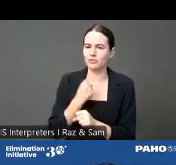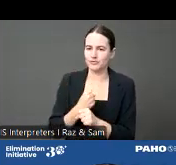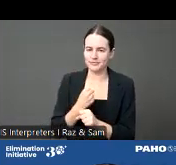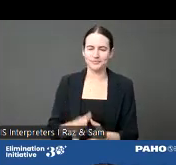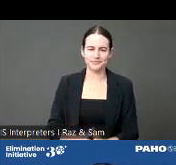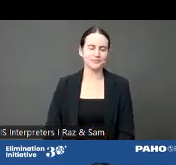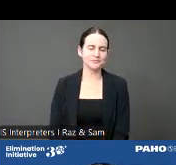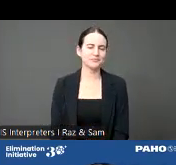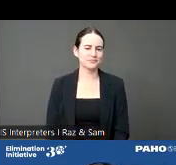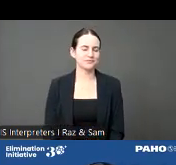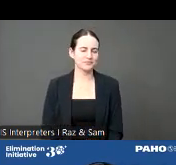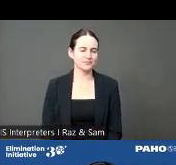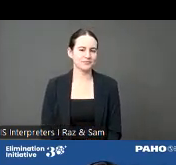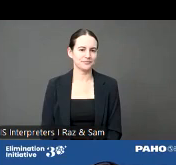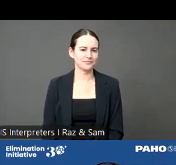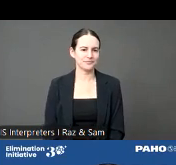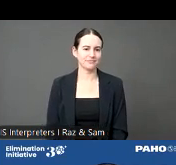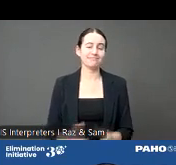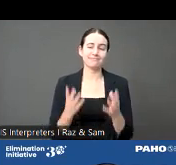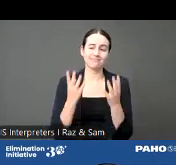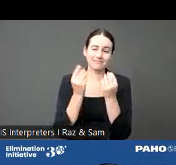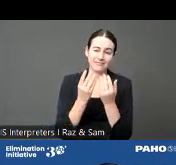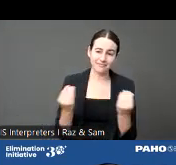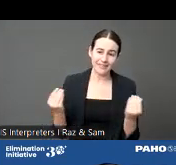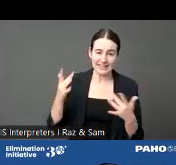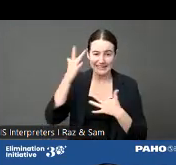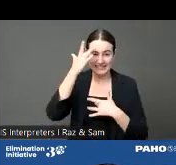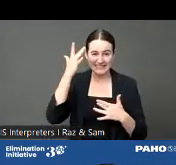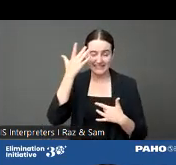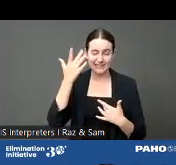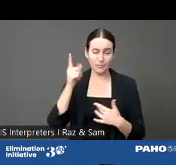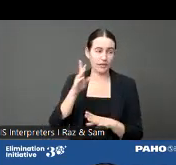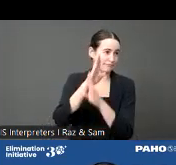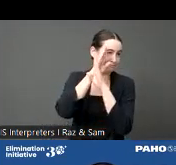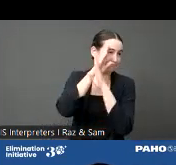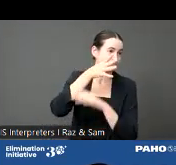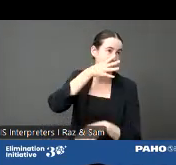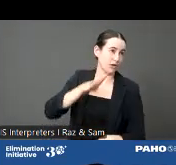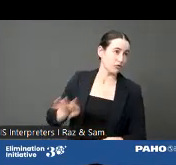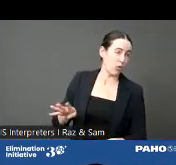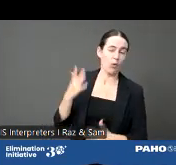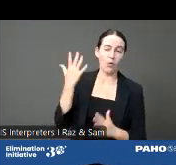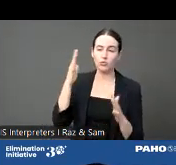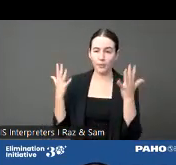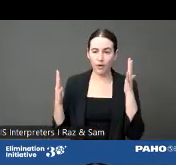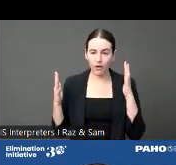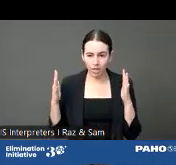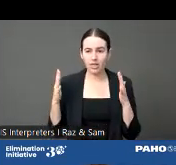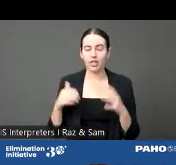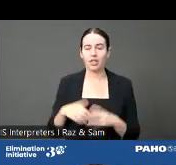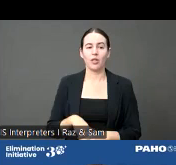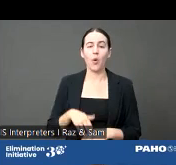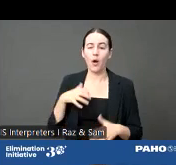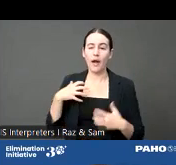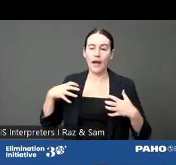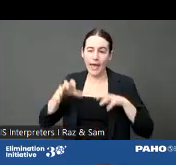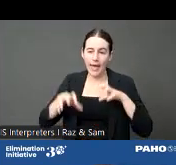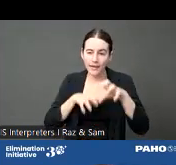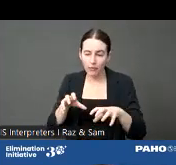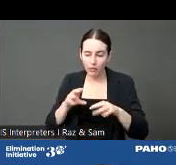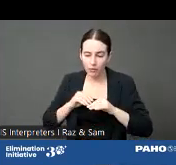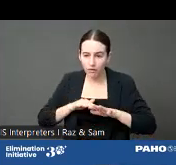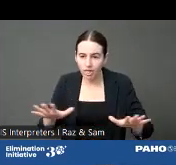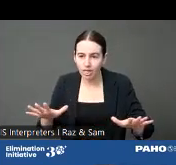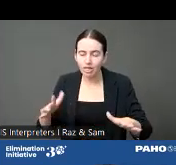doenças infecciosas atendidas aos zoonoses, fatores de risco ambientais que estão incluídos para a eliminação, como a defecação em